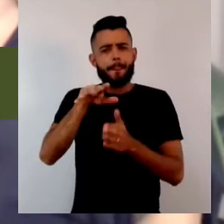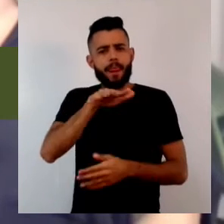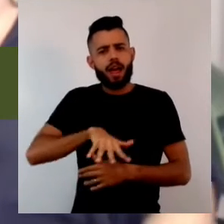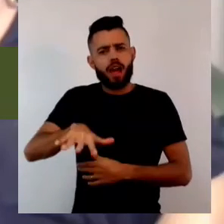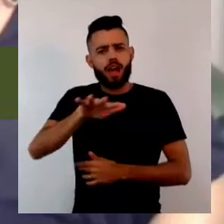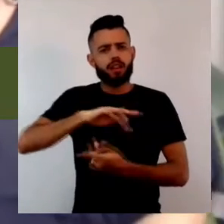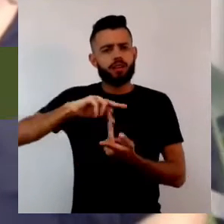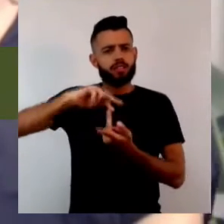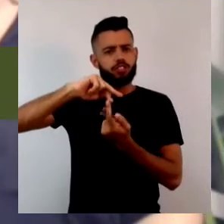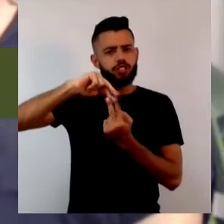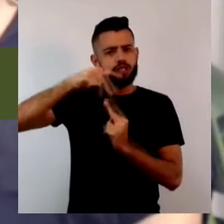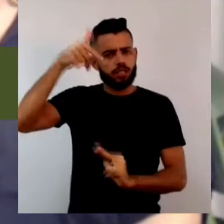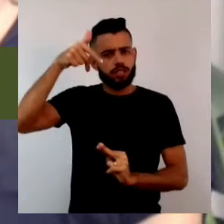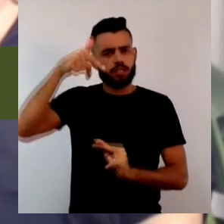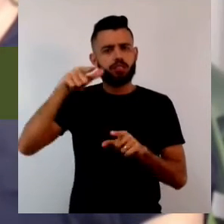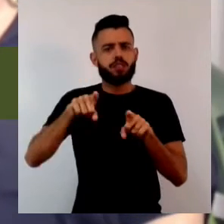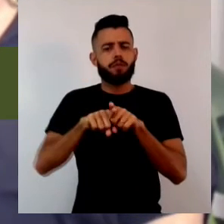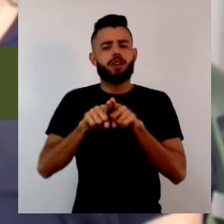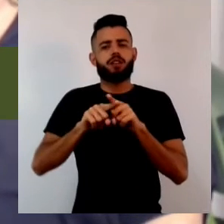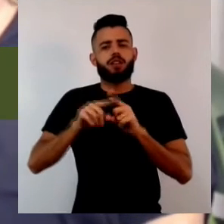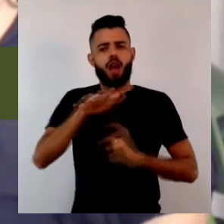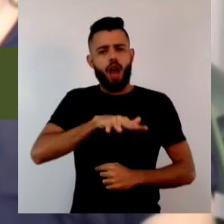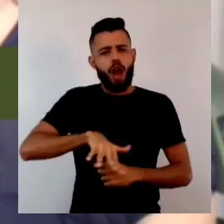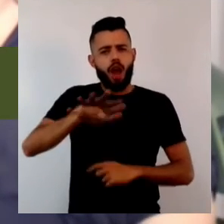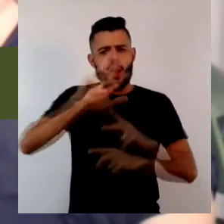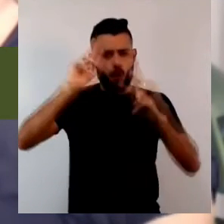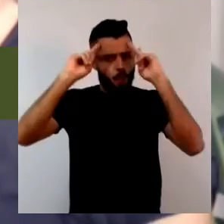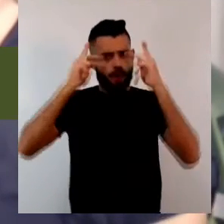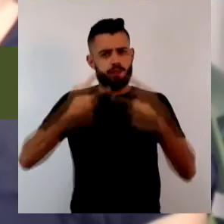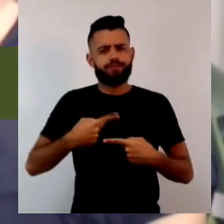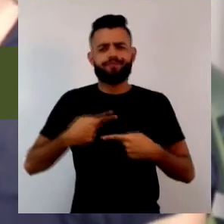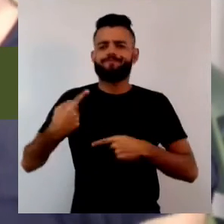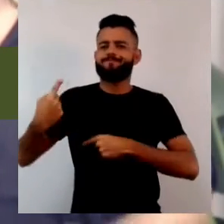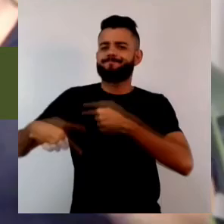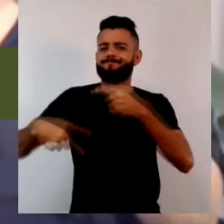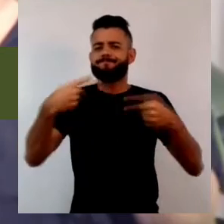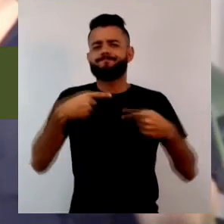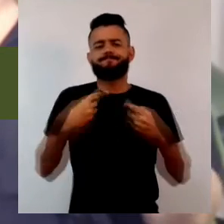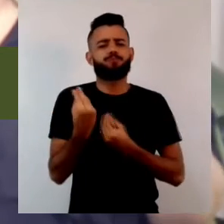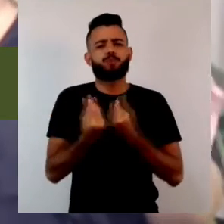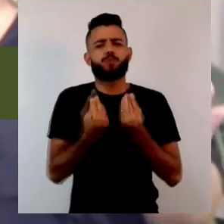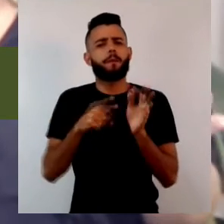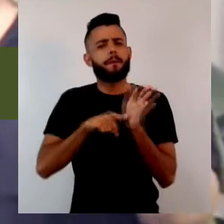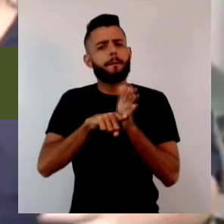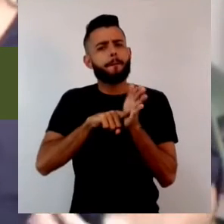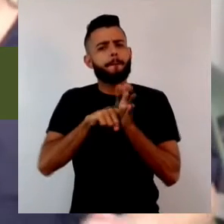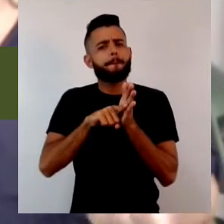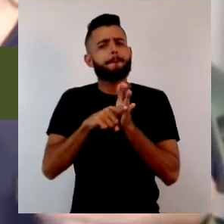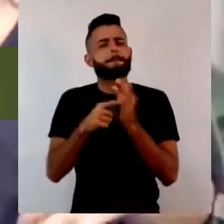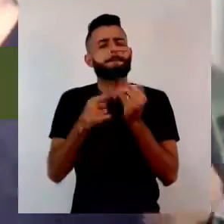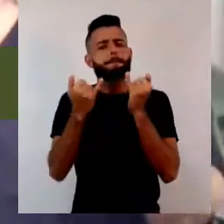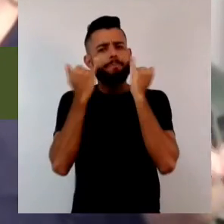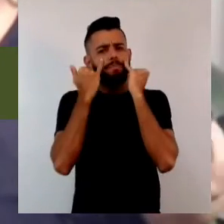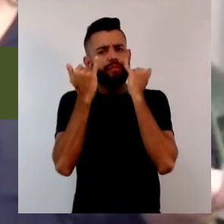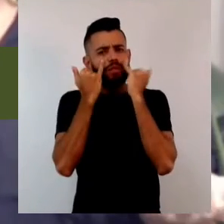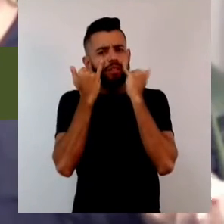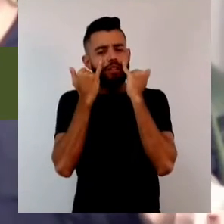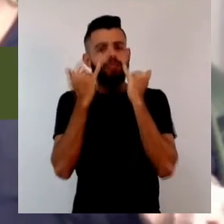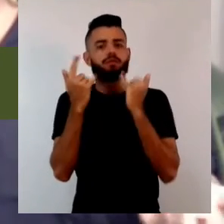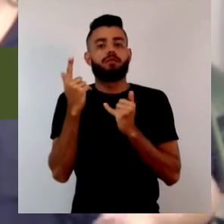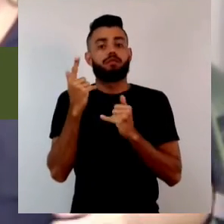de humanas vão debater como a pesquisa e a informação foram ferramentas essenciais para as suas